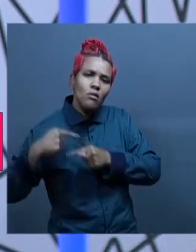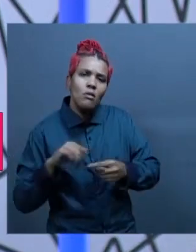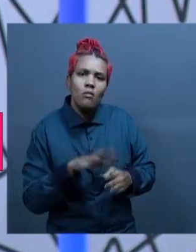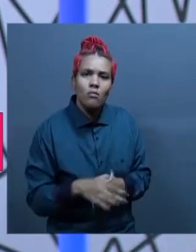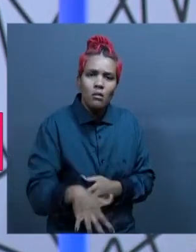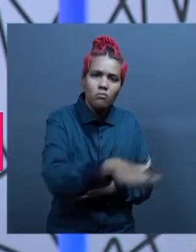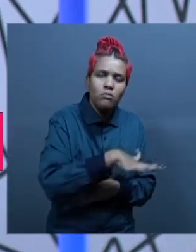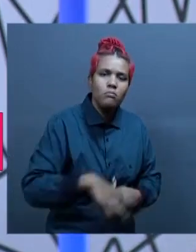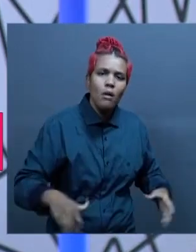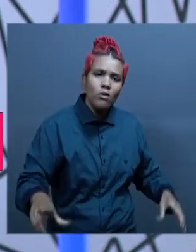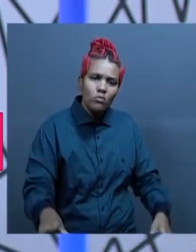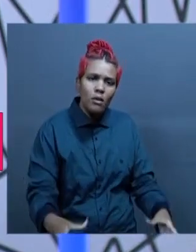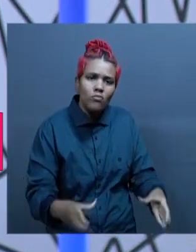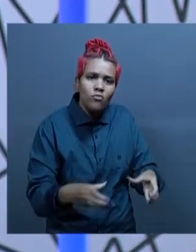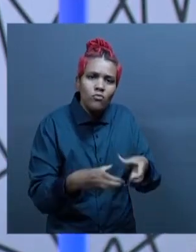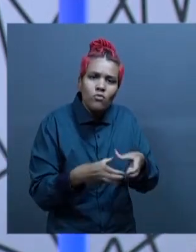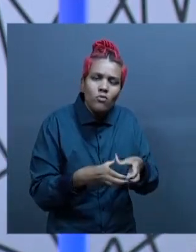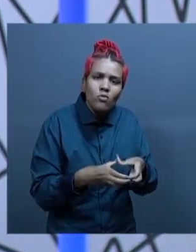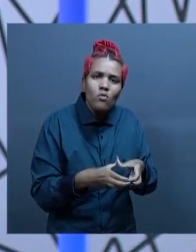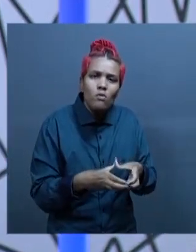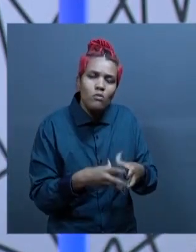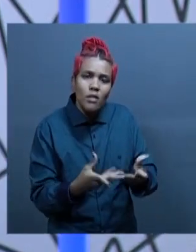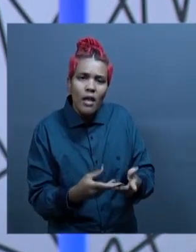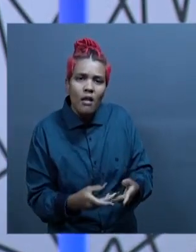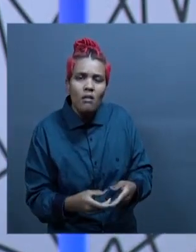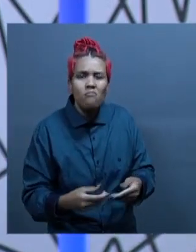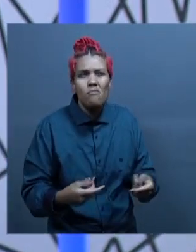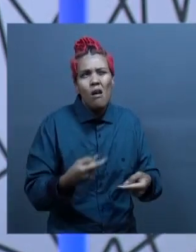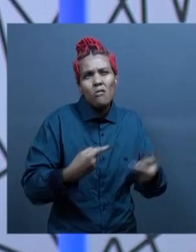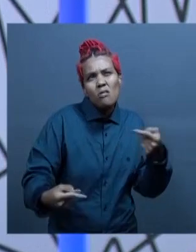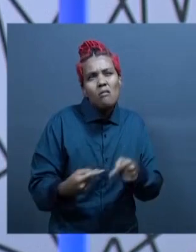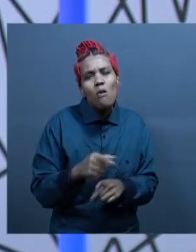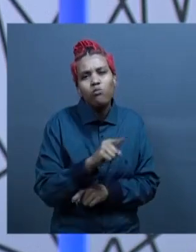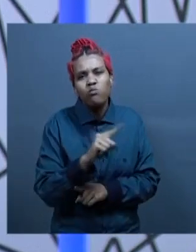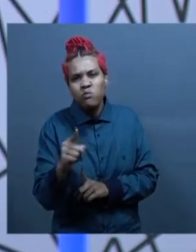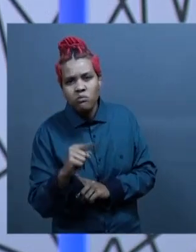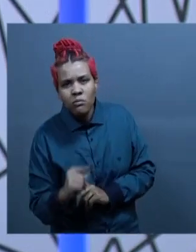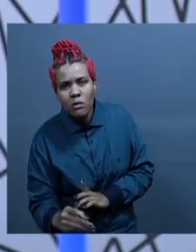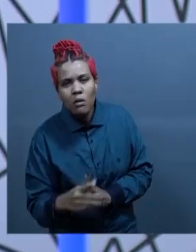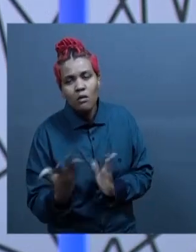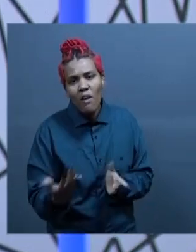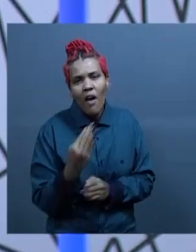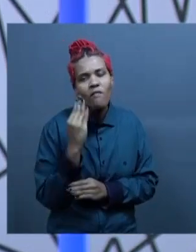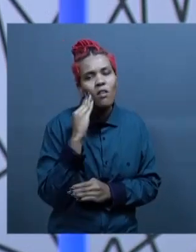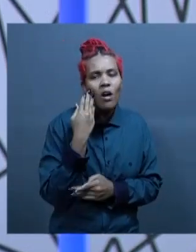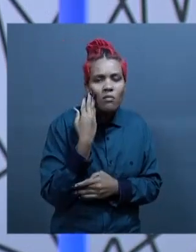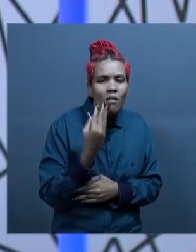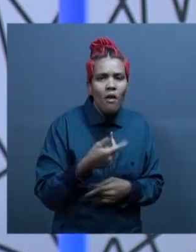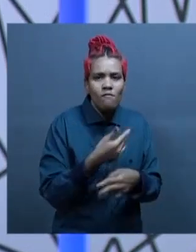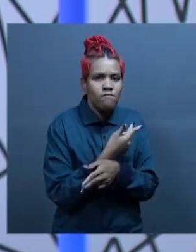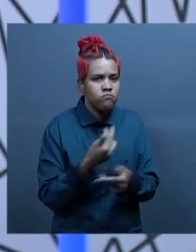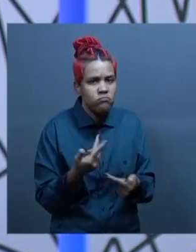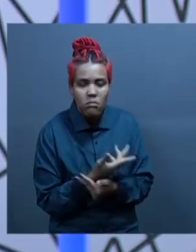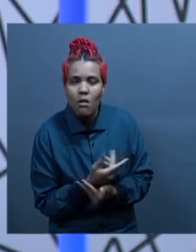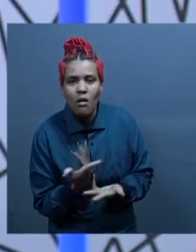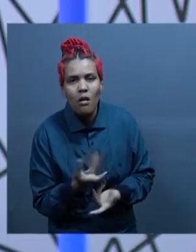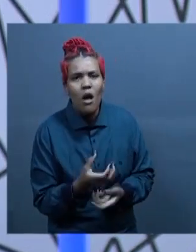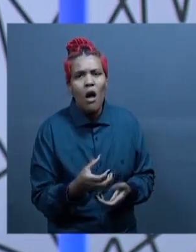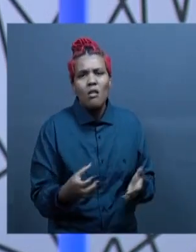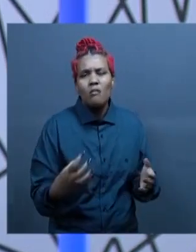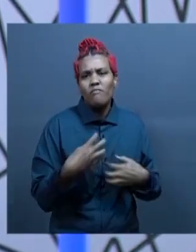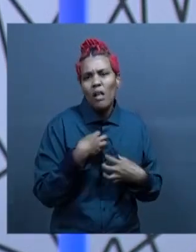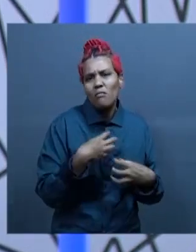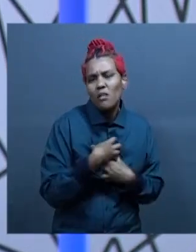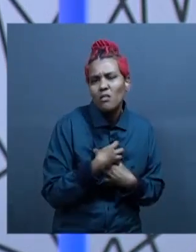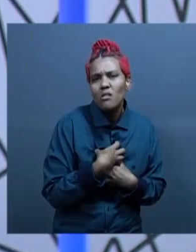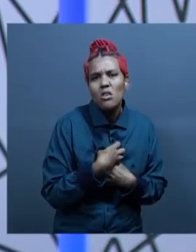tempo né ea gente chega na geração z é a gente consegue entender uma série de coisas né características